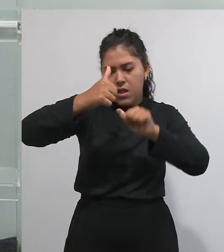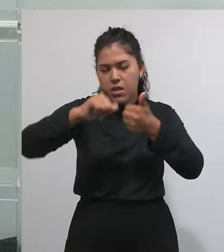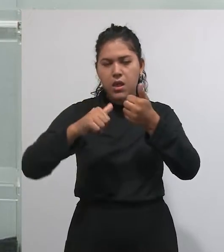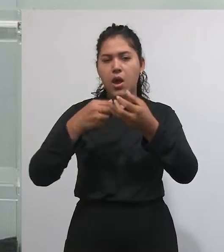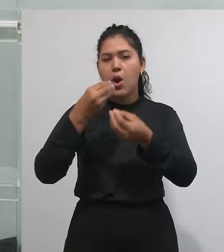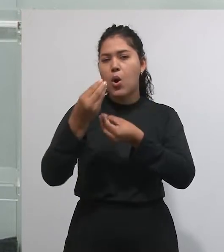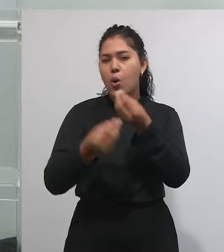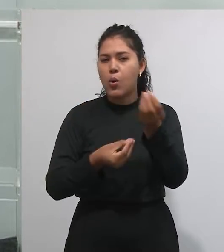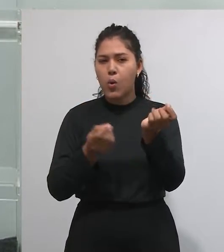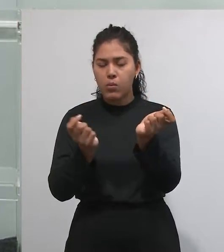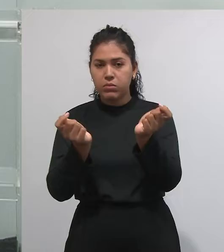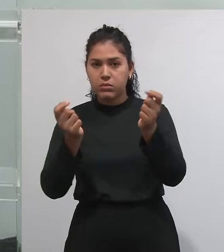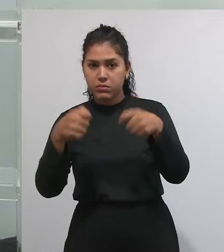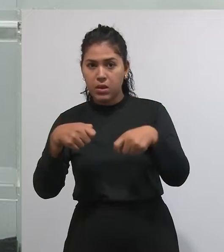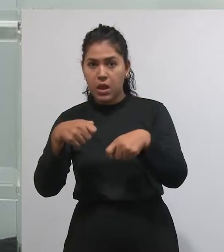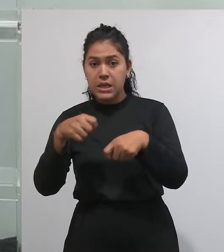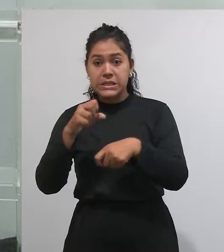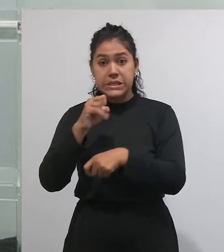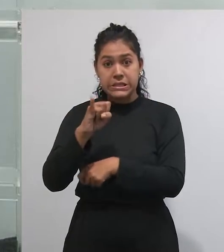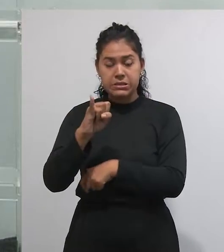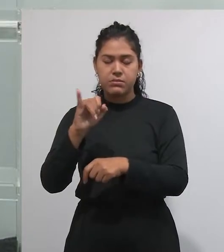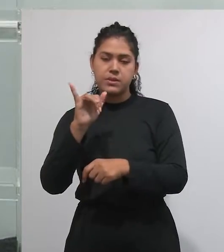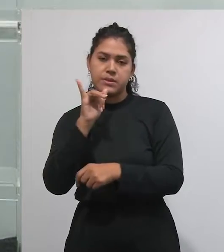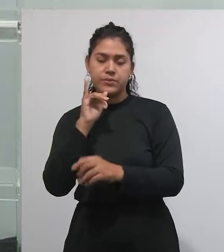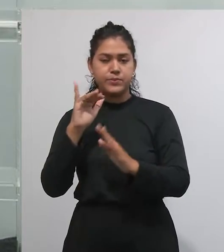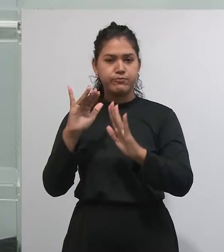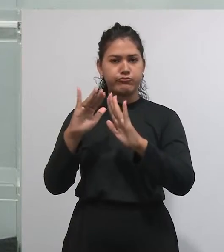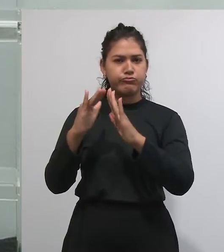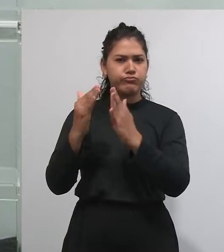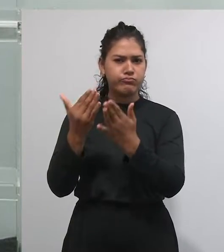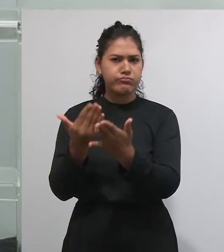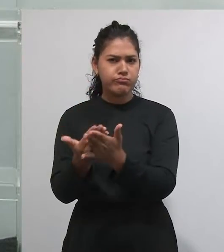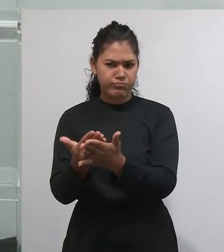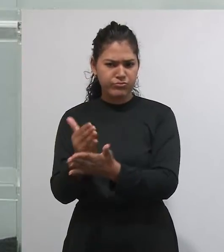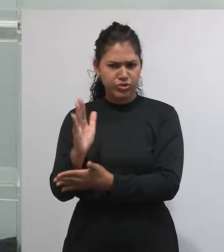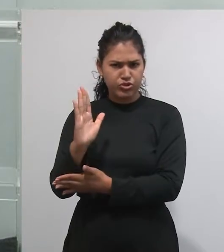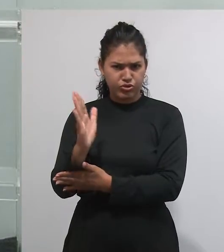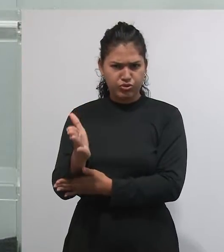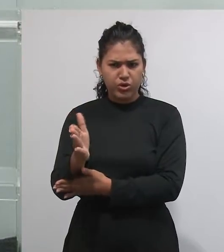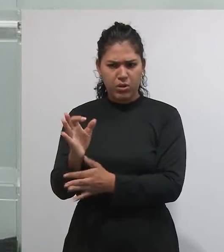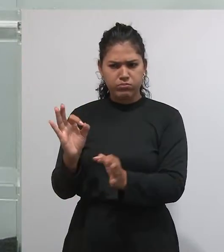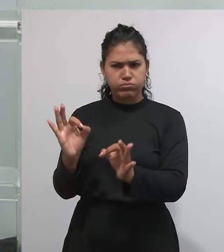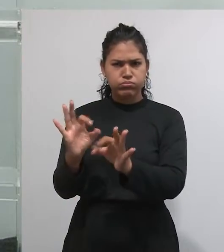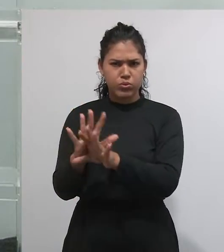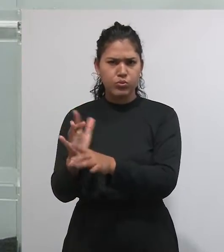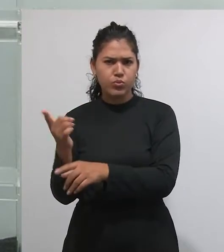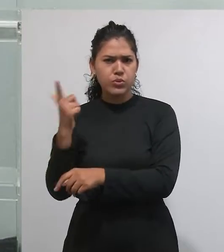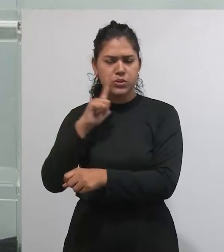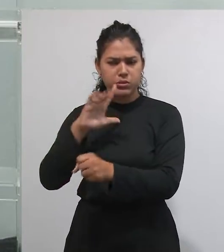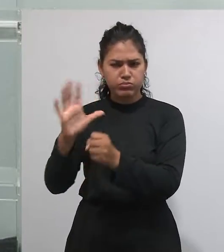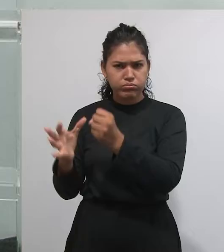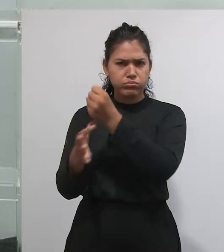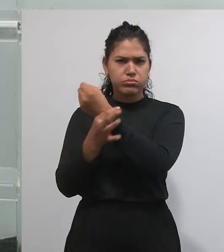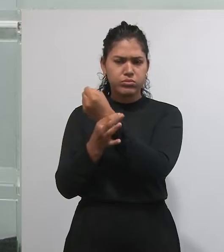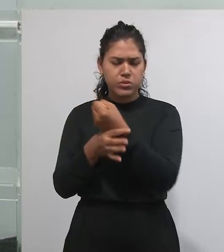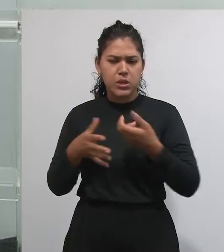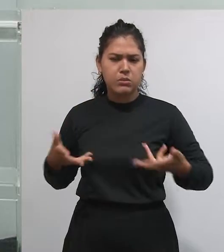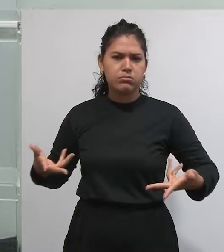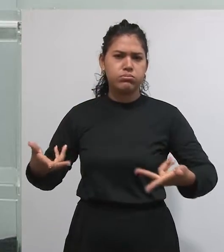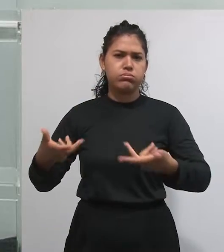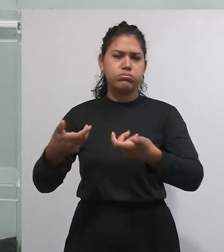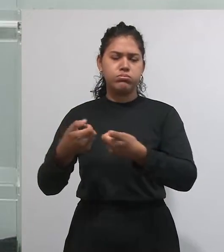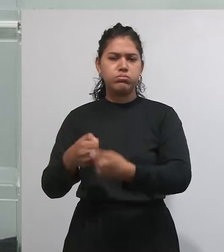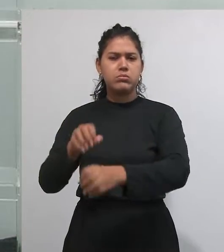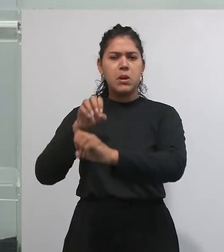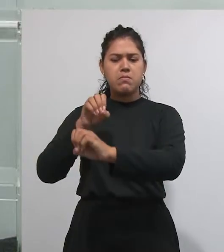o processo educacional. Ou seja, se a escola está ofertando condições adequadas ao